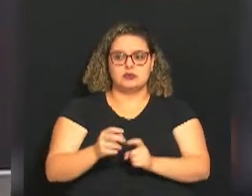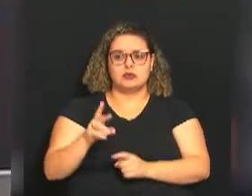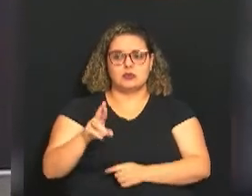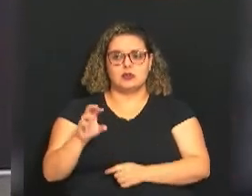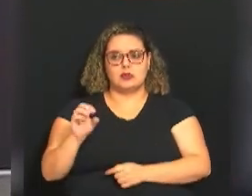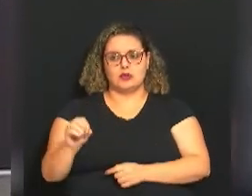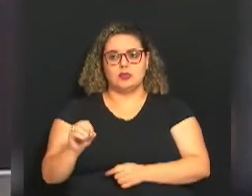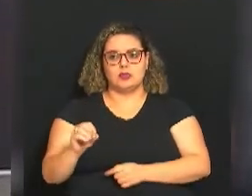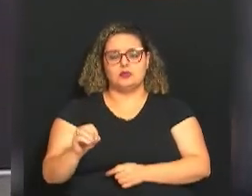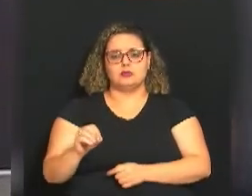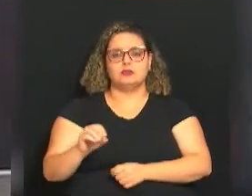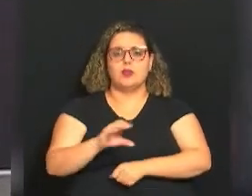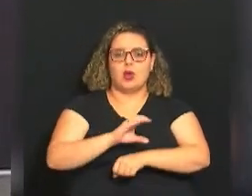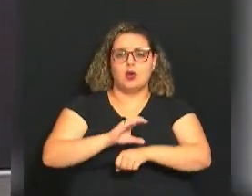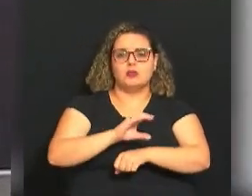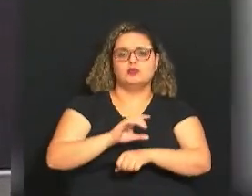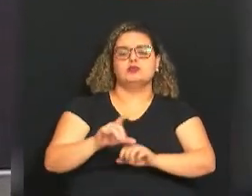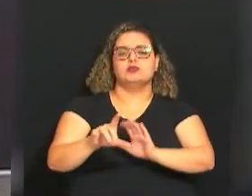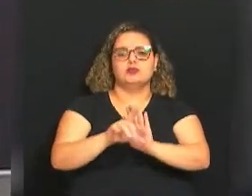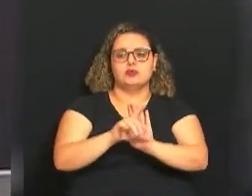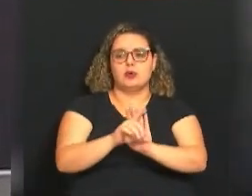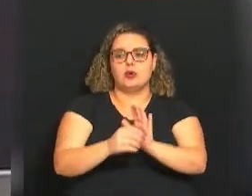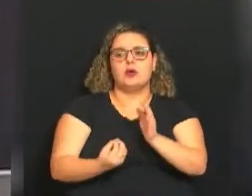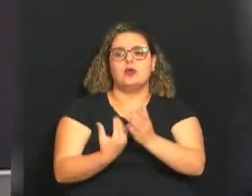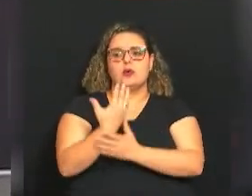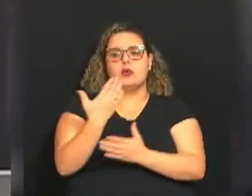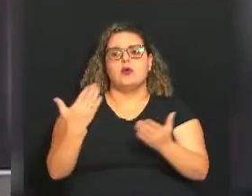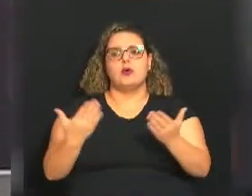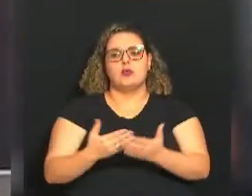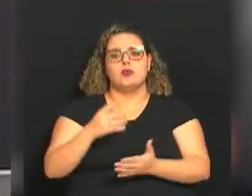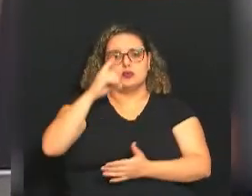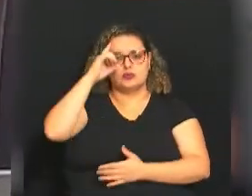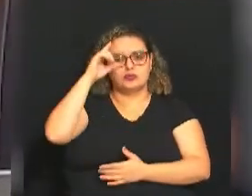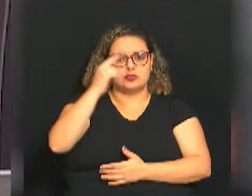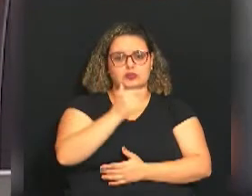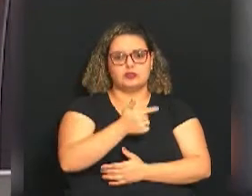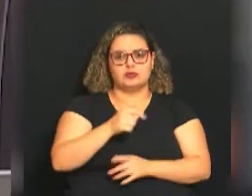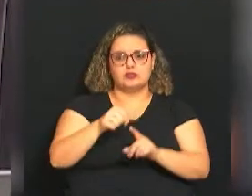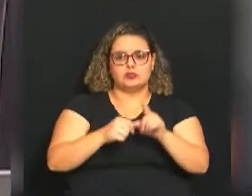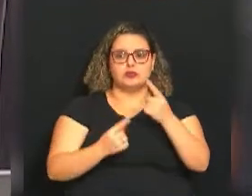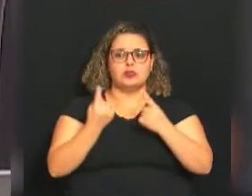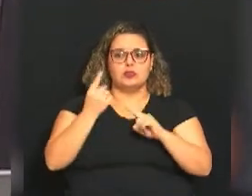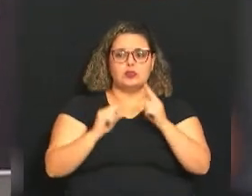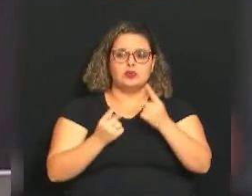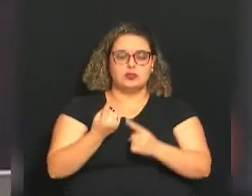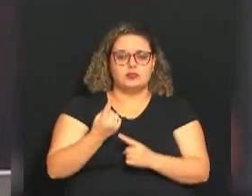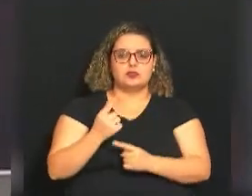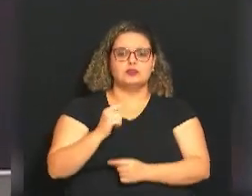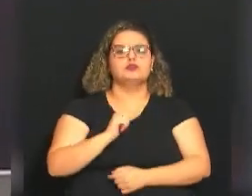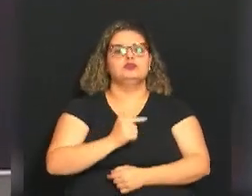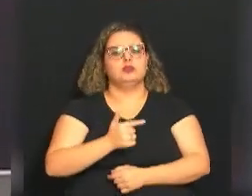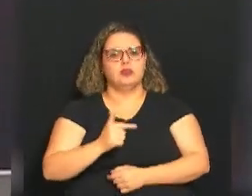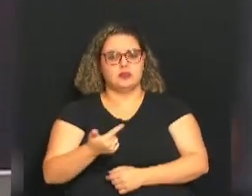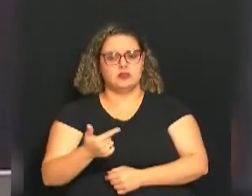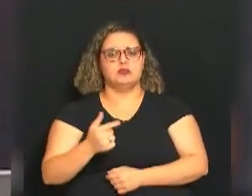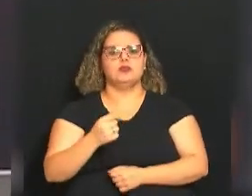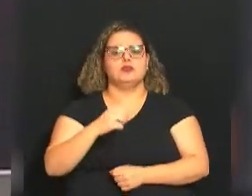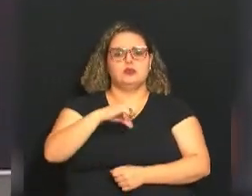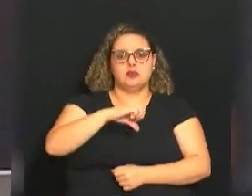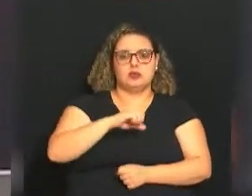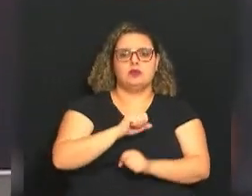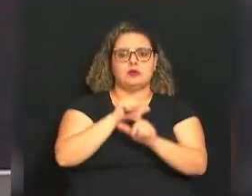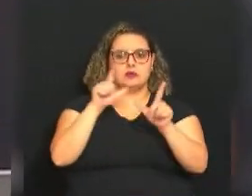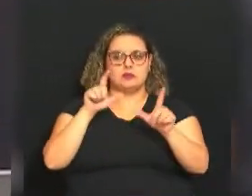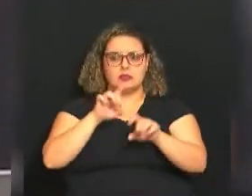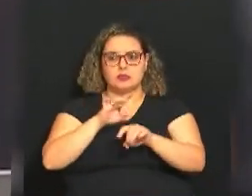Constituição e Legalidade, realizada hoje, dia 22 de fevereiro, terça-feira, às 9 horas da manhã, em ambiente virtual.